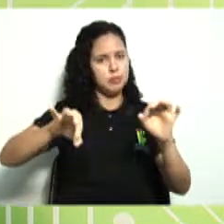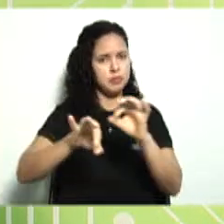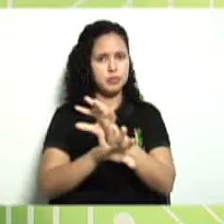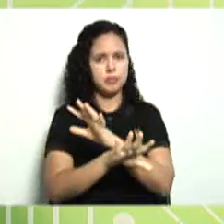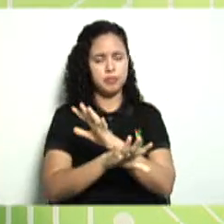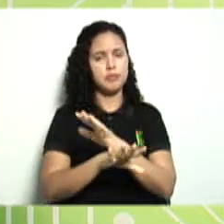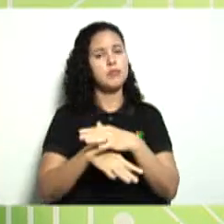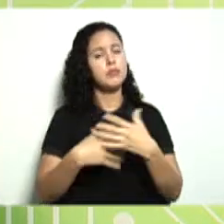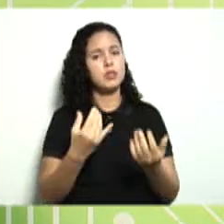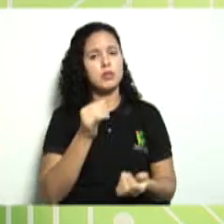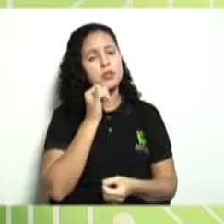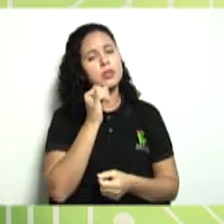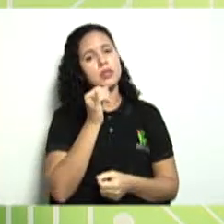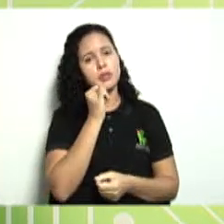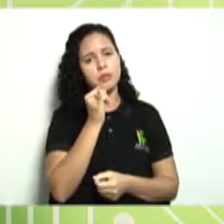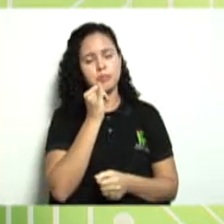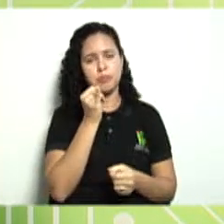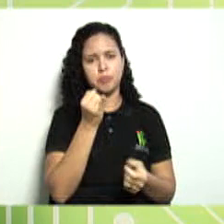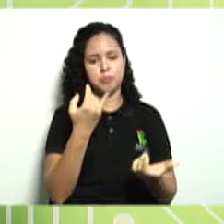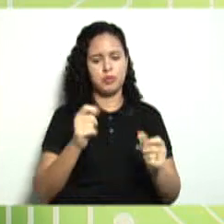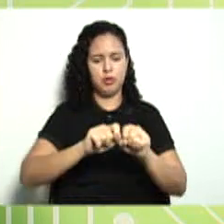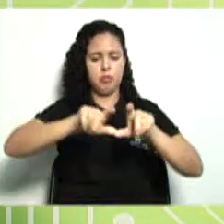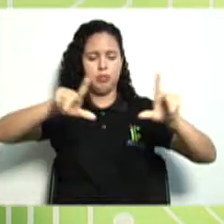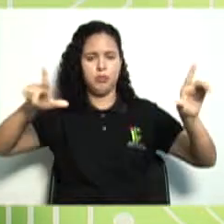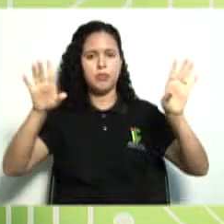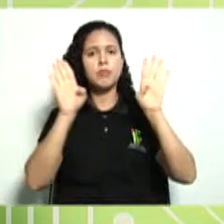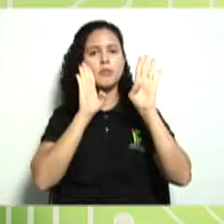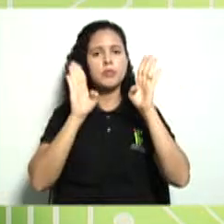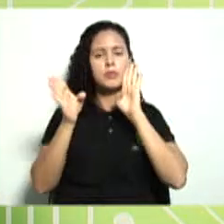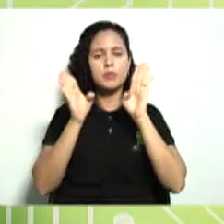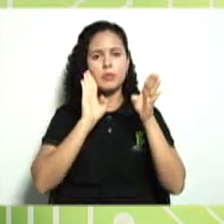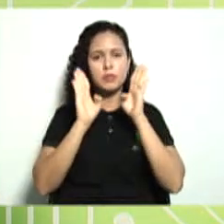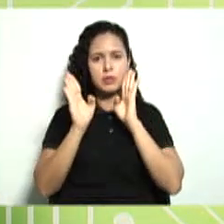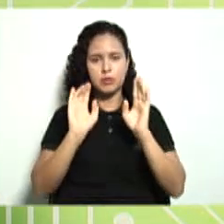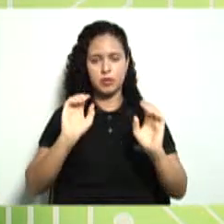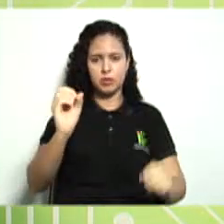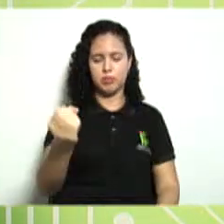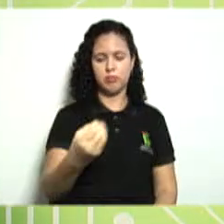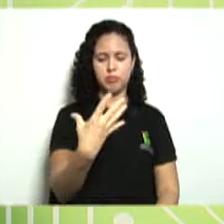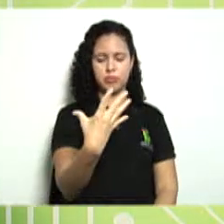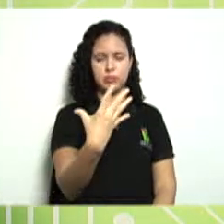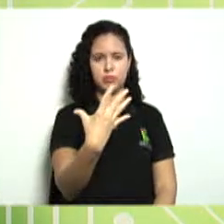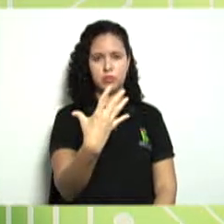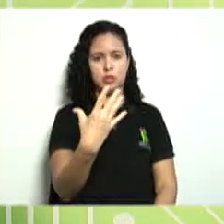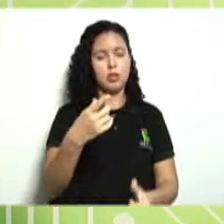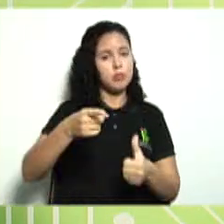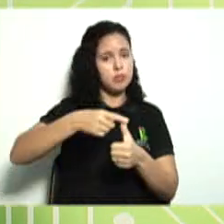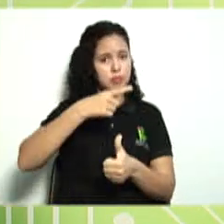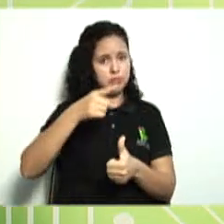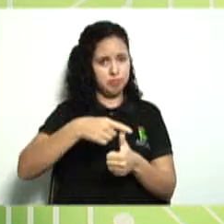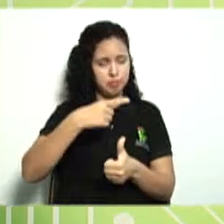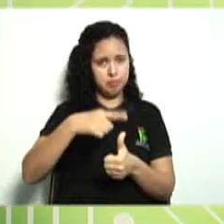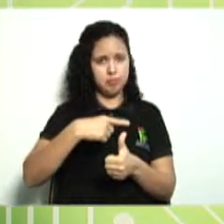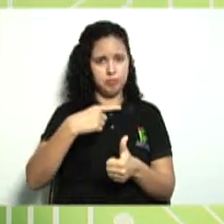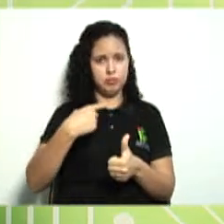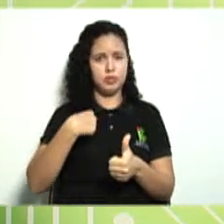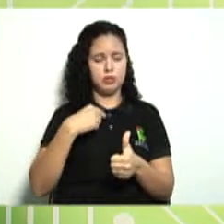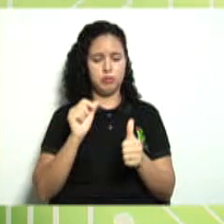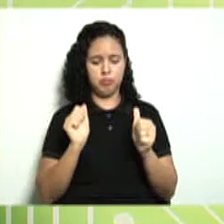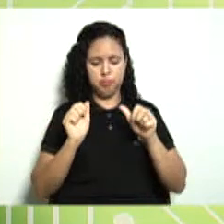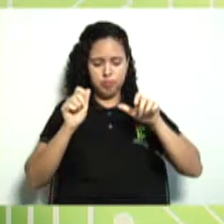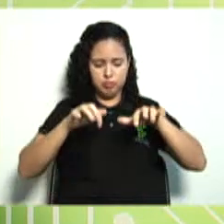a gente mostrou lá, uma página no Facebook. Para ela aparecer para você, ela tem que ter... Primeiro você tem que inserir